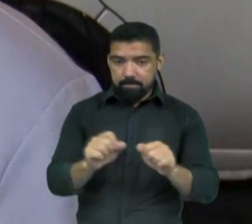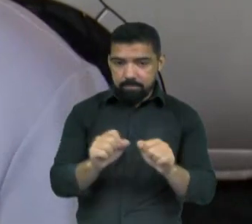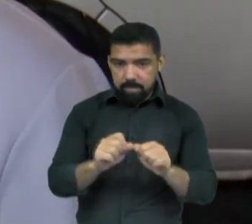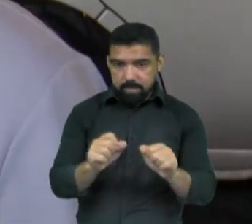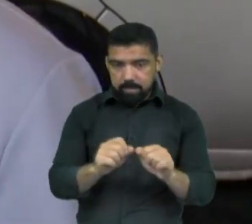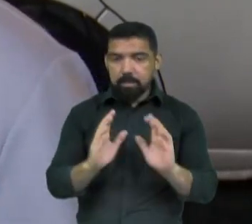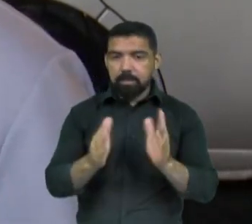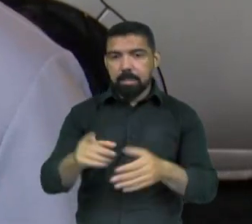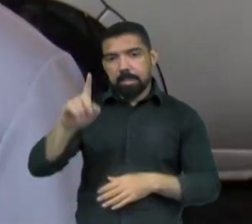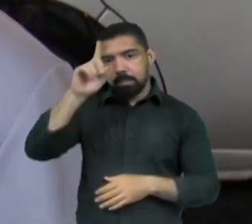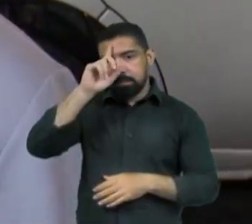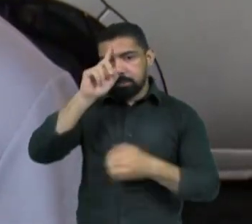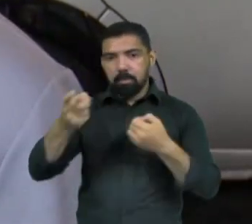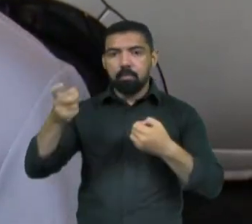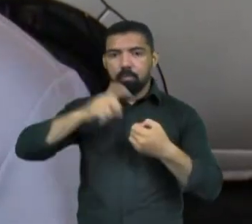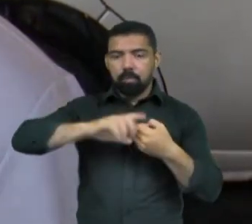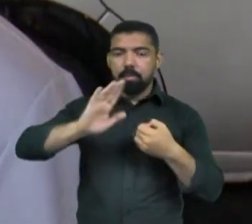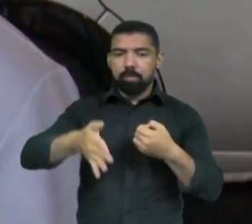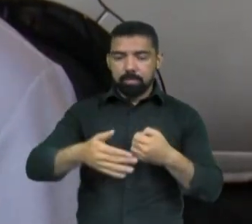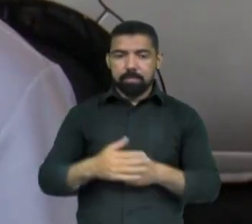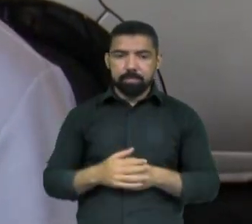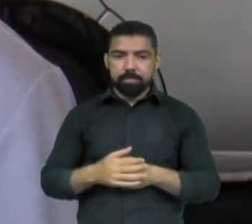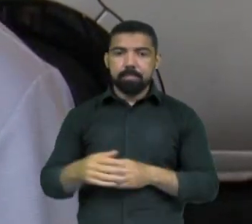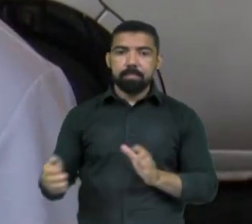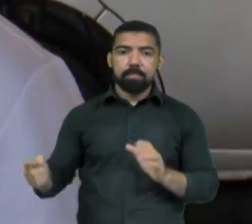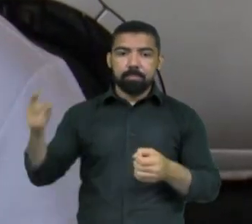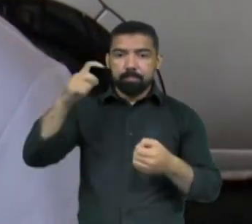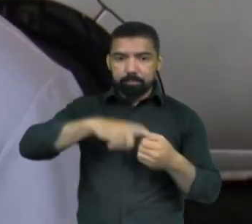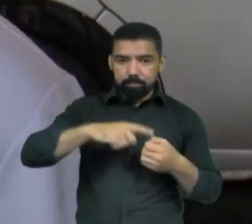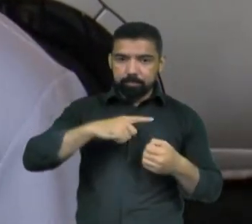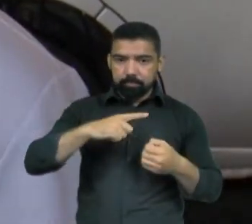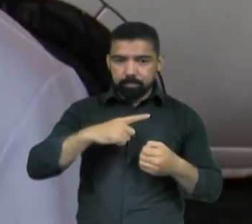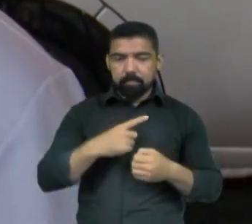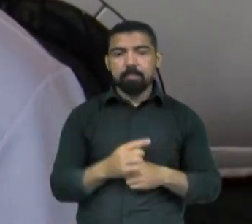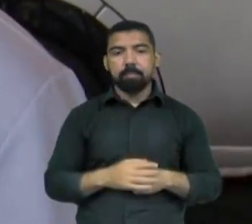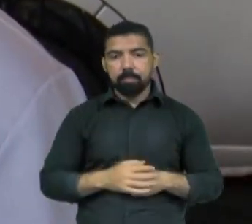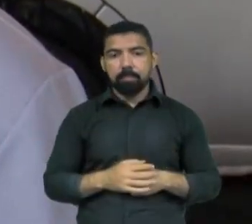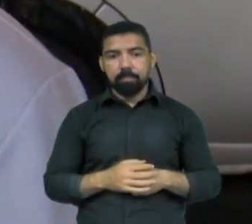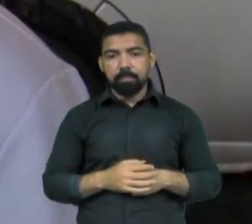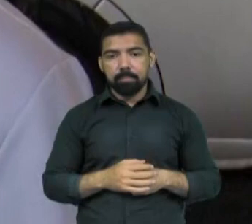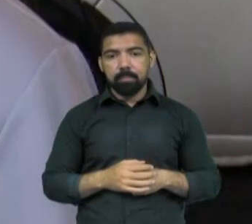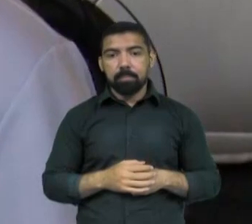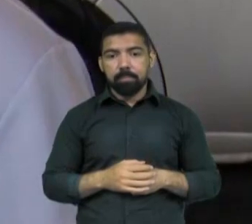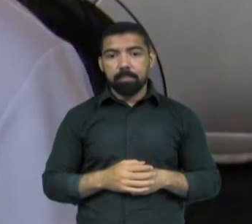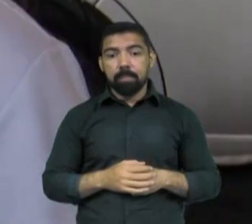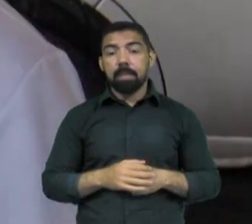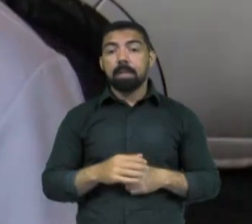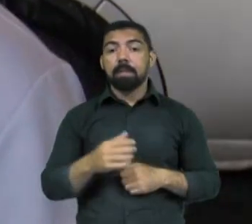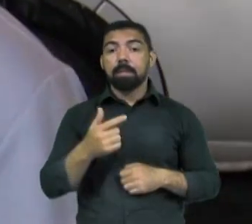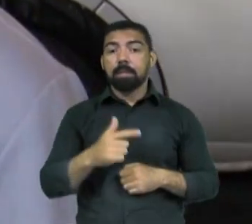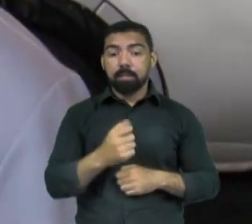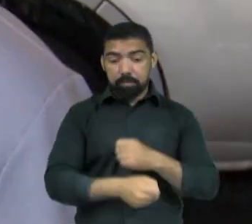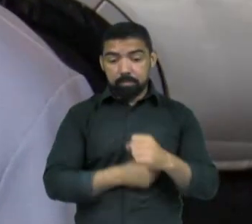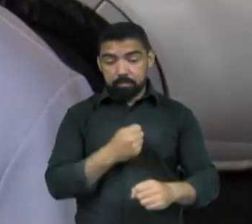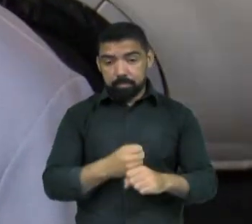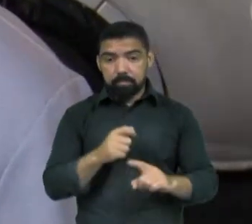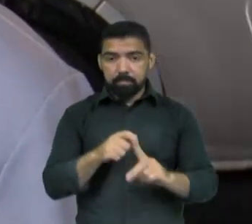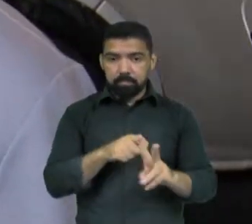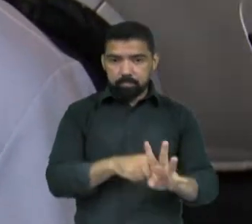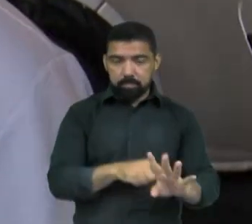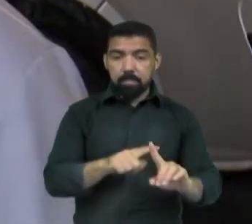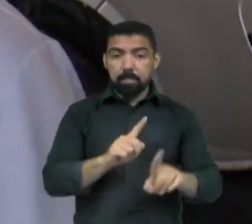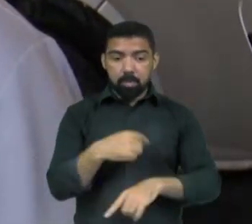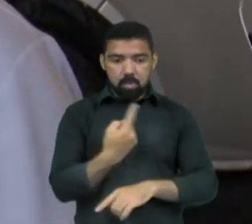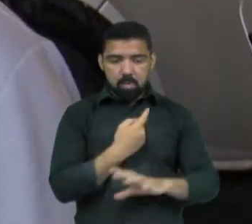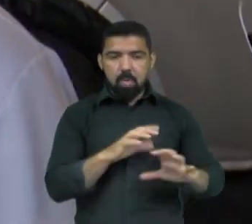comparecer, certo? E o veículo táxi, não, ele faz uma vistoria anual e não precisa retornar esse ano. Mas as nossas equipes estão em campo.